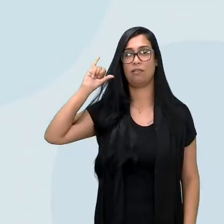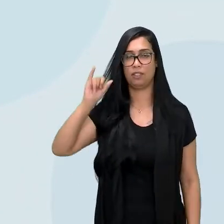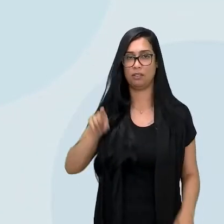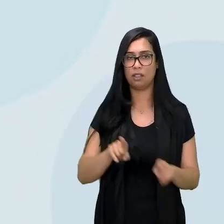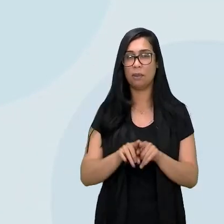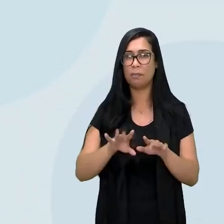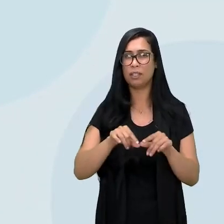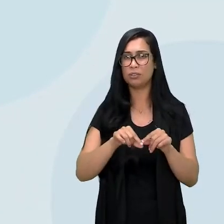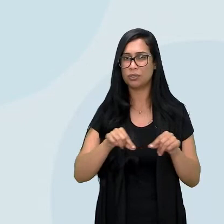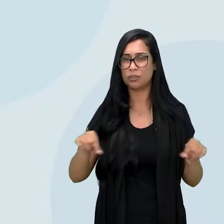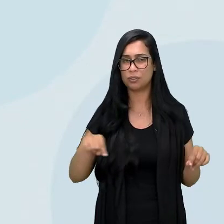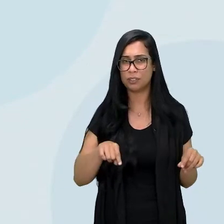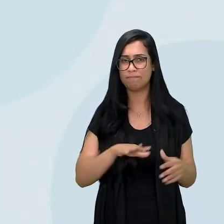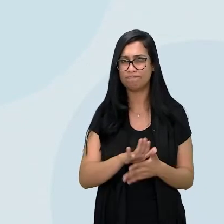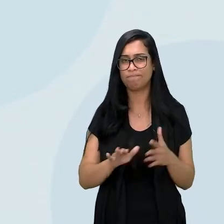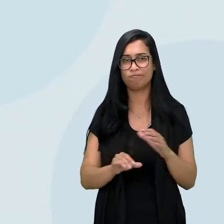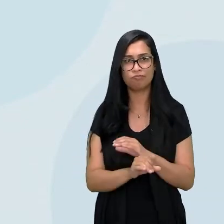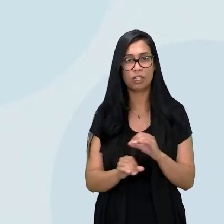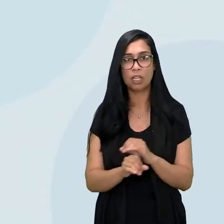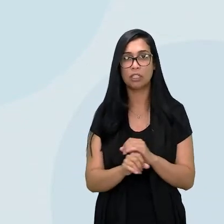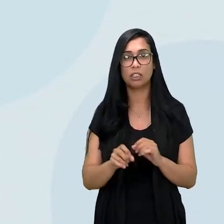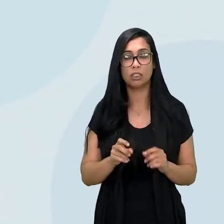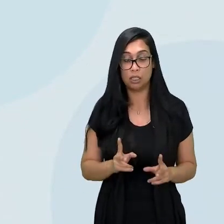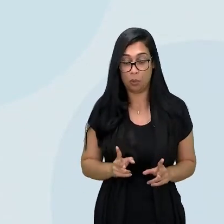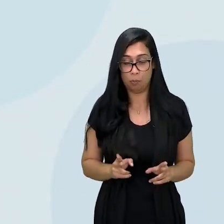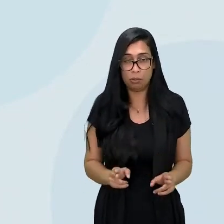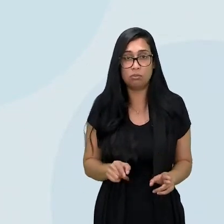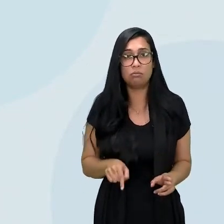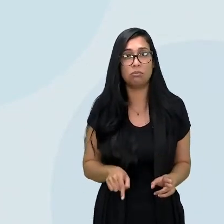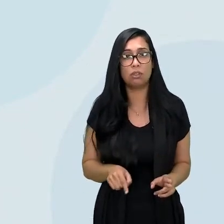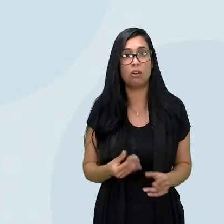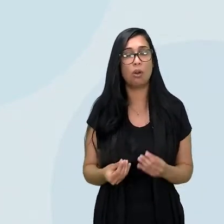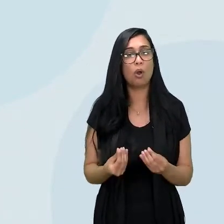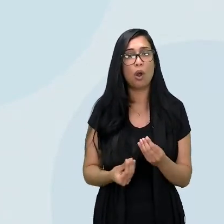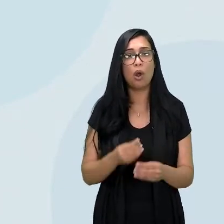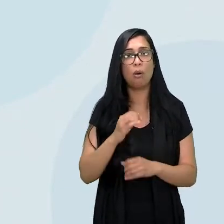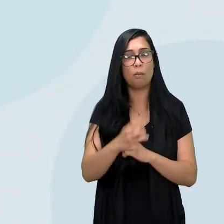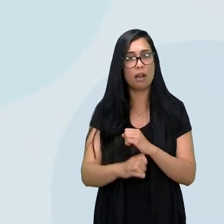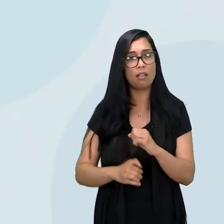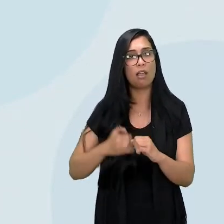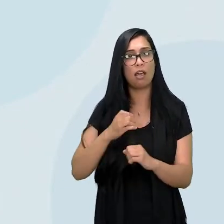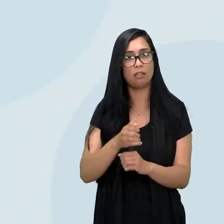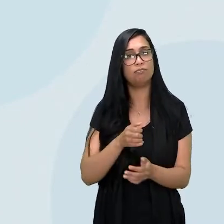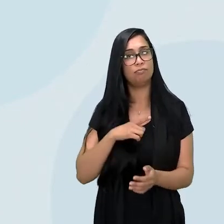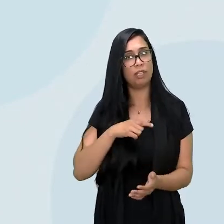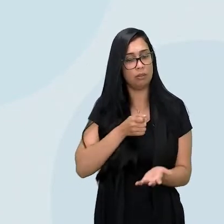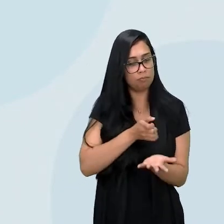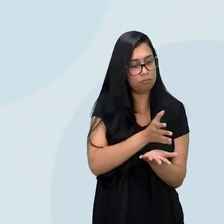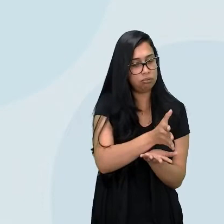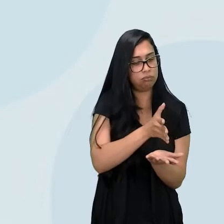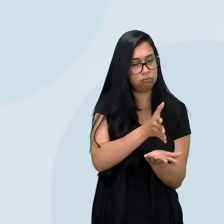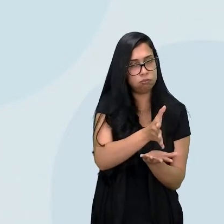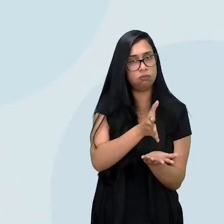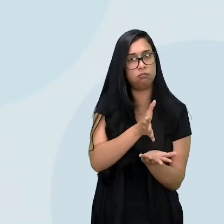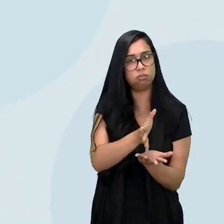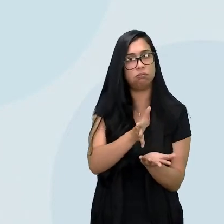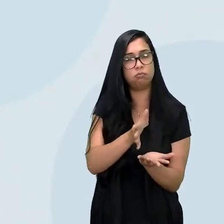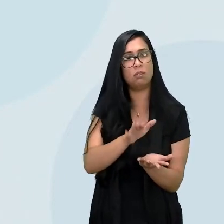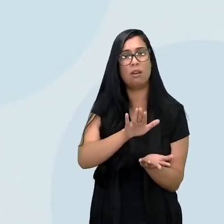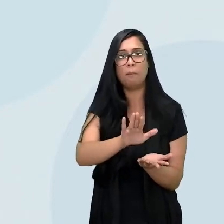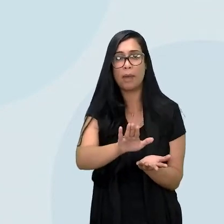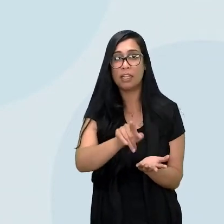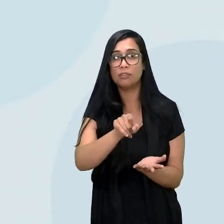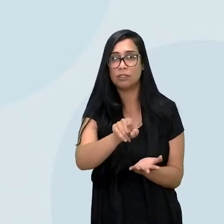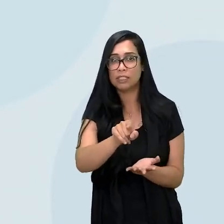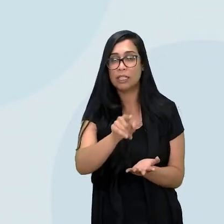sem nada, só um fio cortado, um pedacinho de fio, aqui nós temos elétrons em todas as direções. Mas se por acaso você ligar